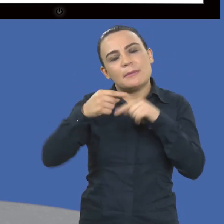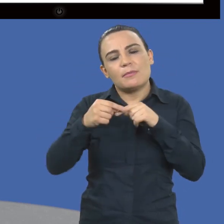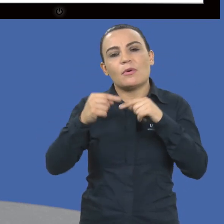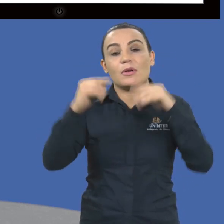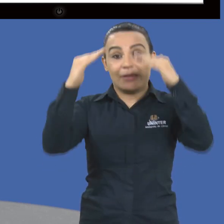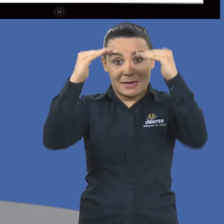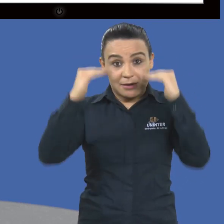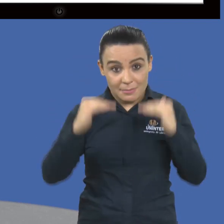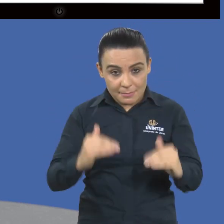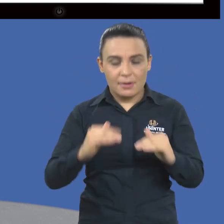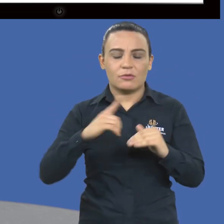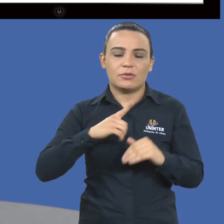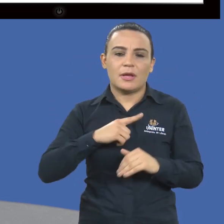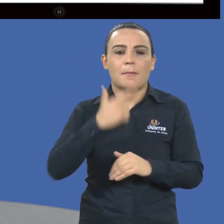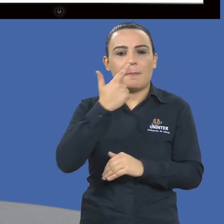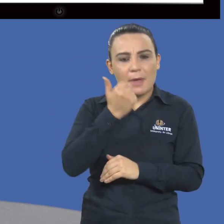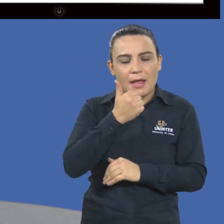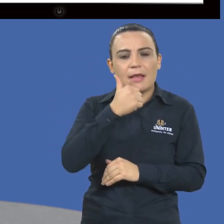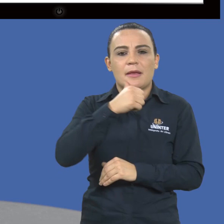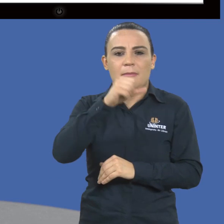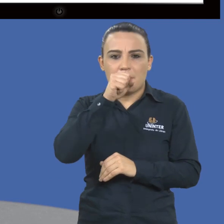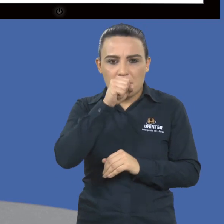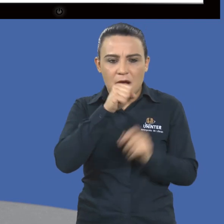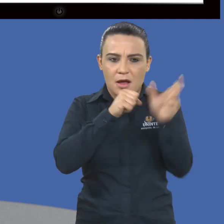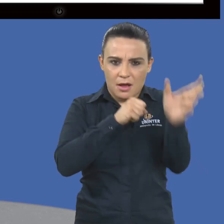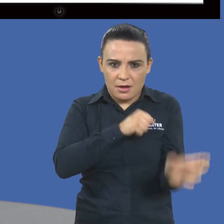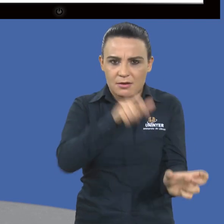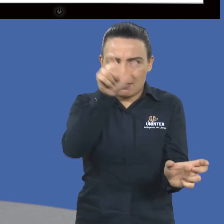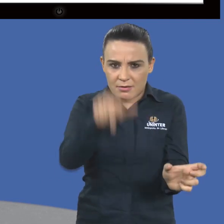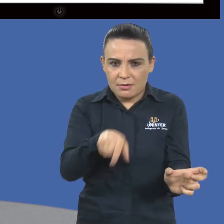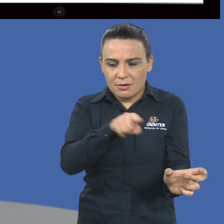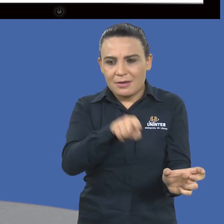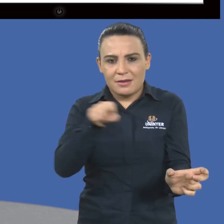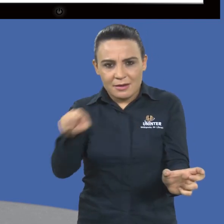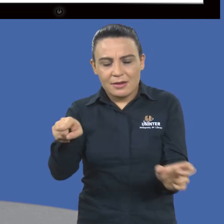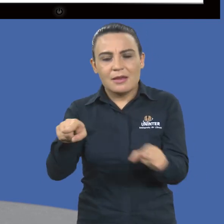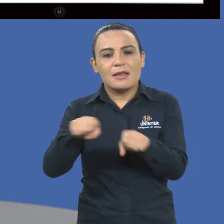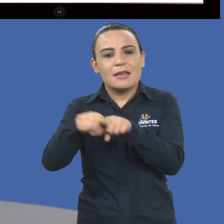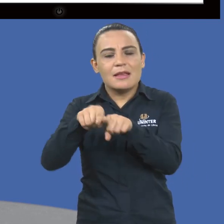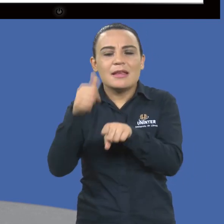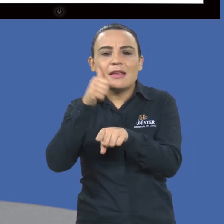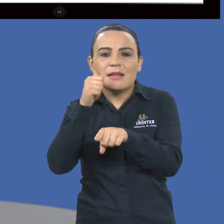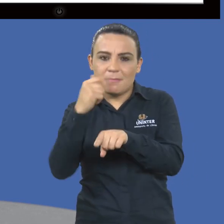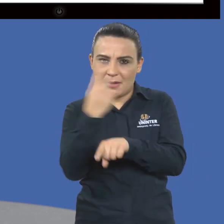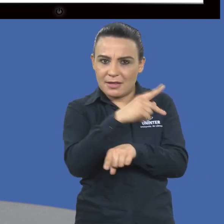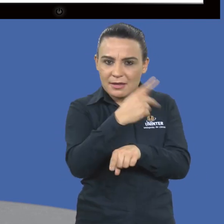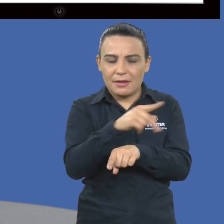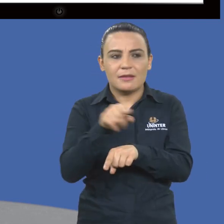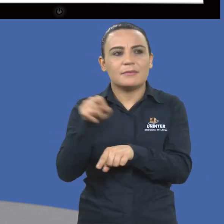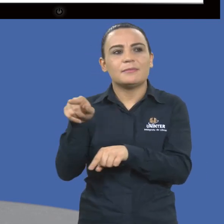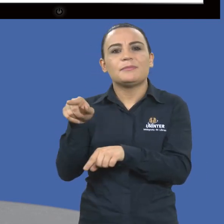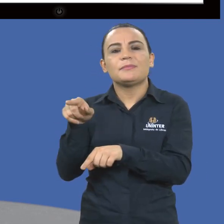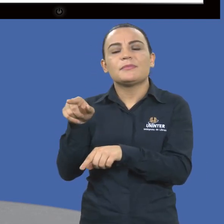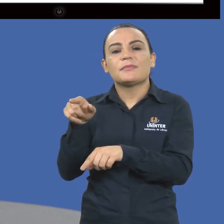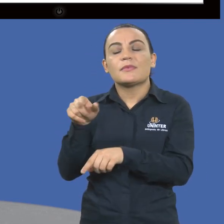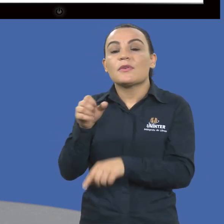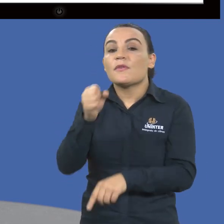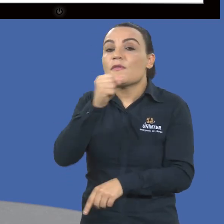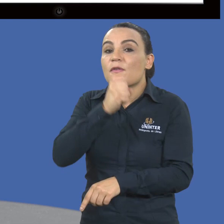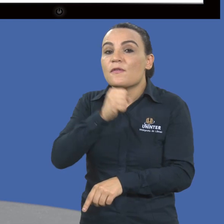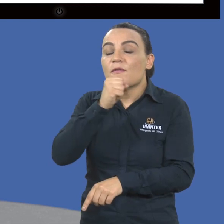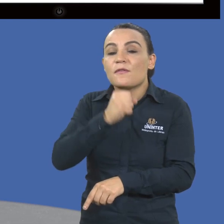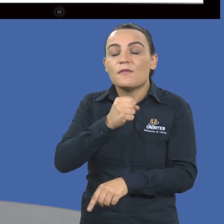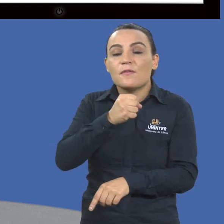para a esquerda está o pai, a mãe, uma irmãzinha dele, a avó, que é a